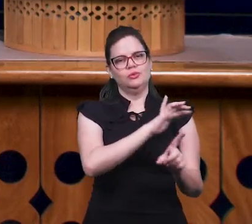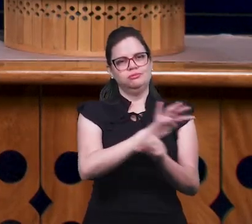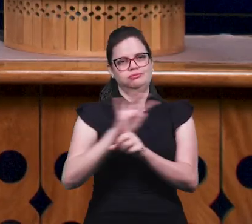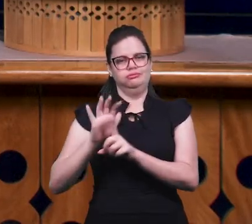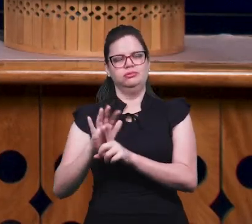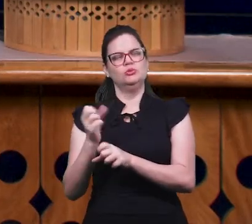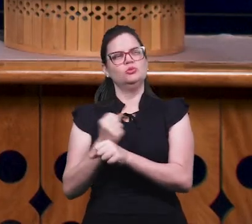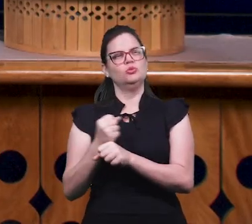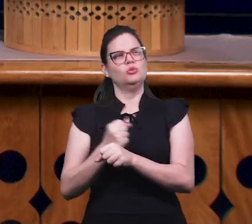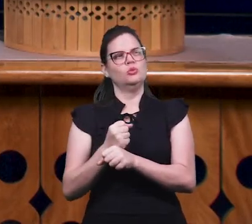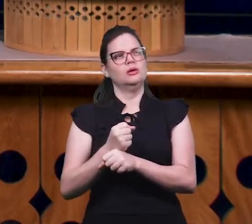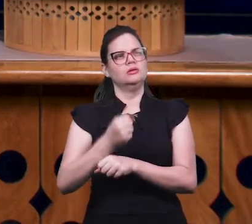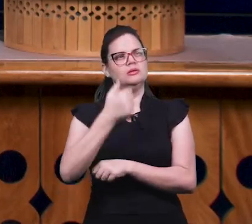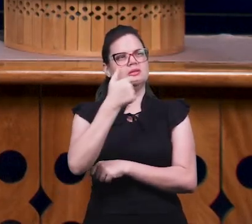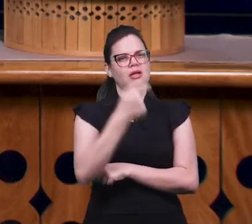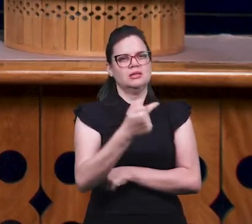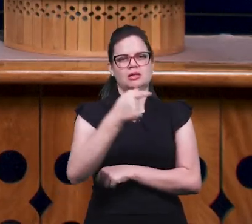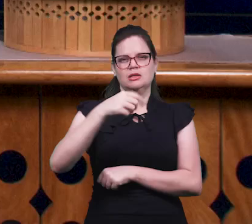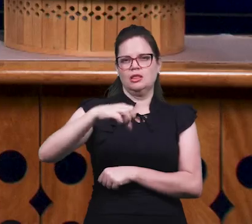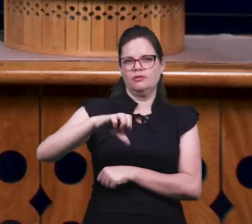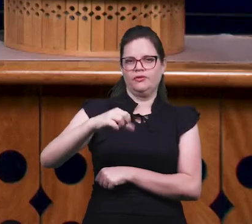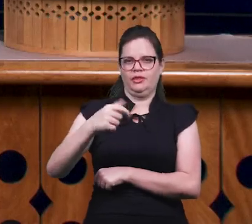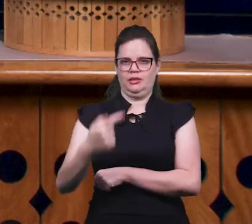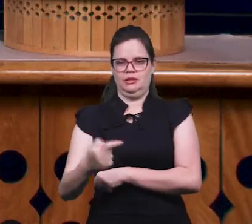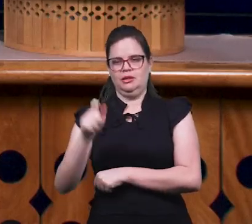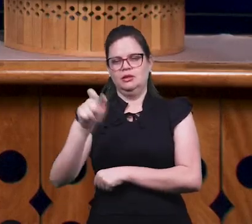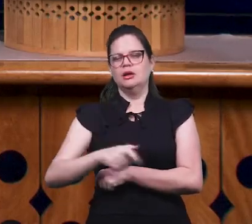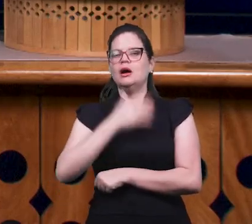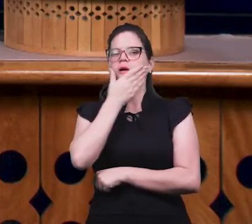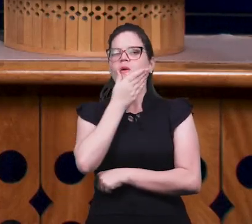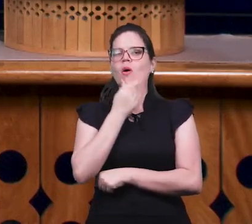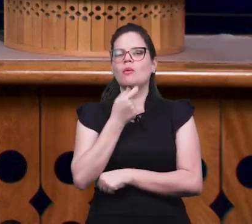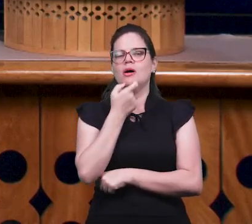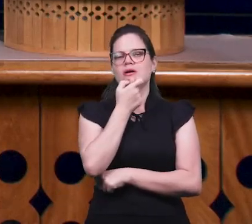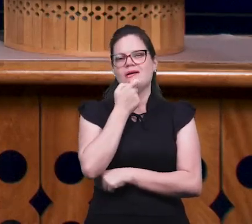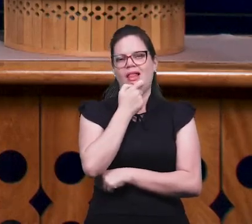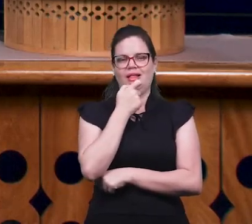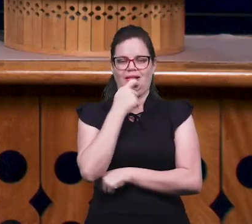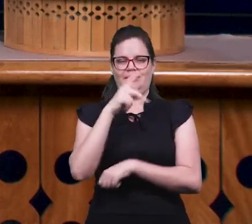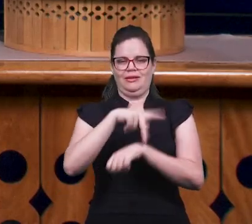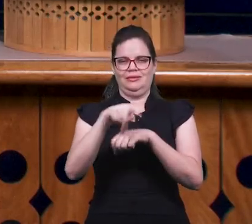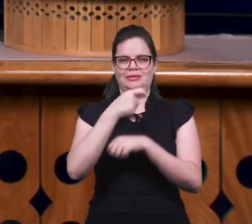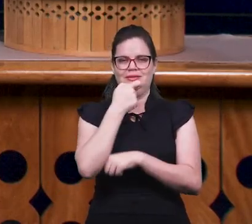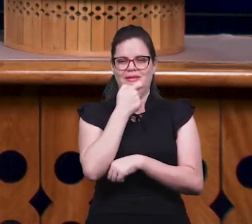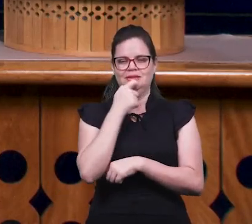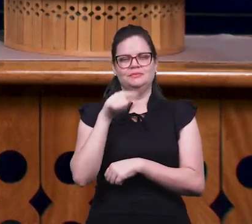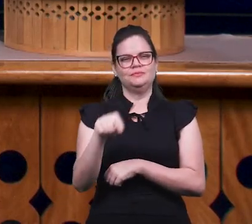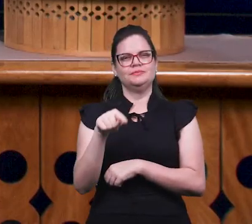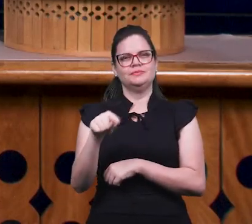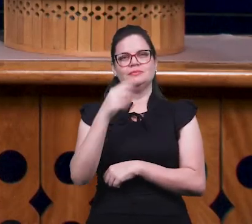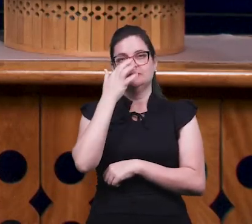no ano 797, o escritor inglês Alcuin, em